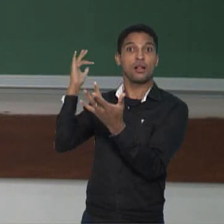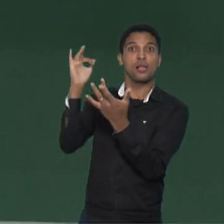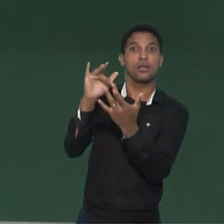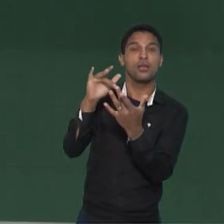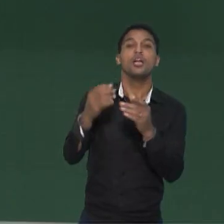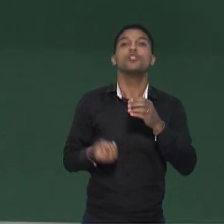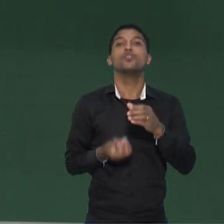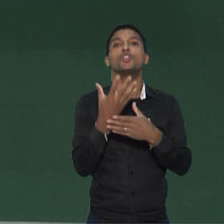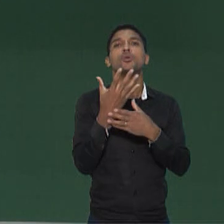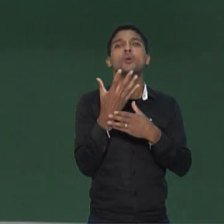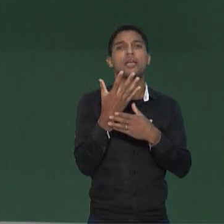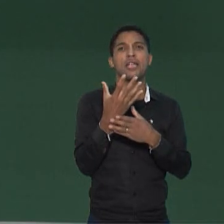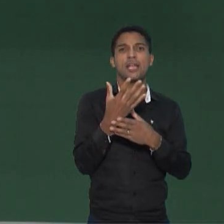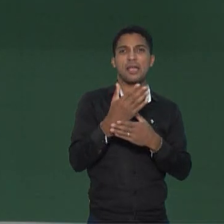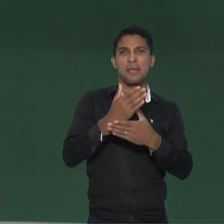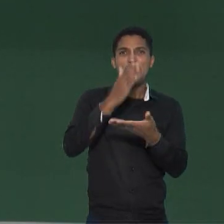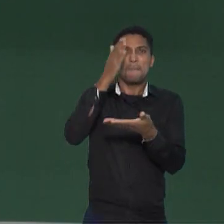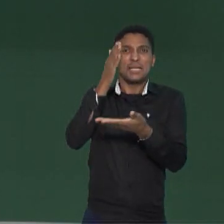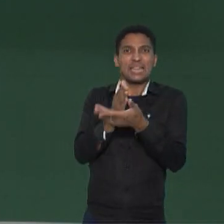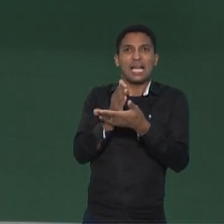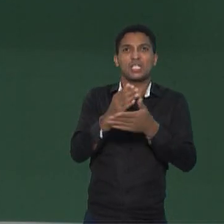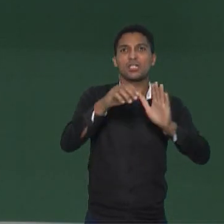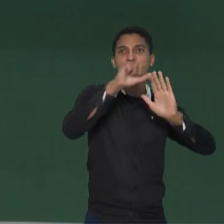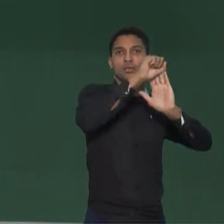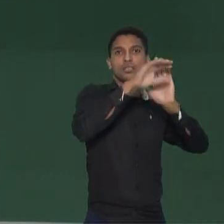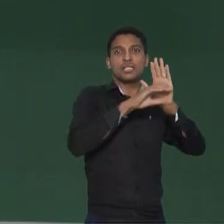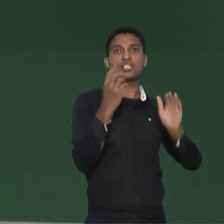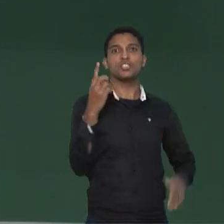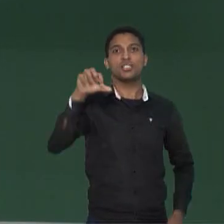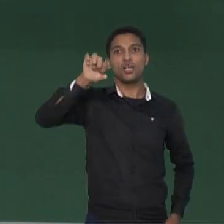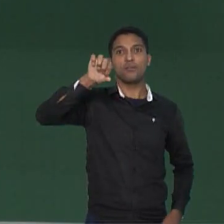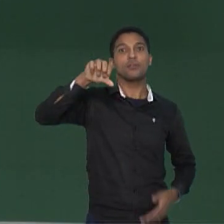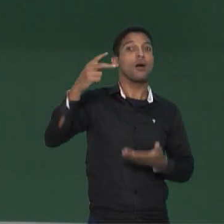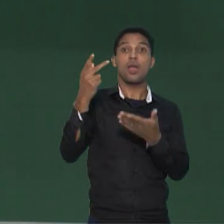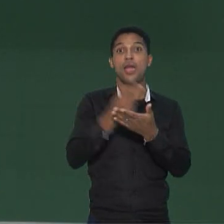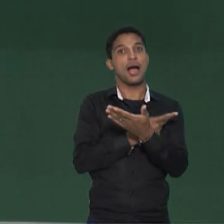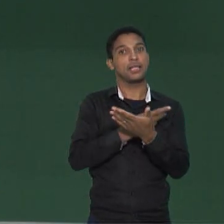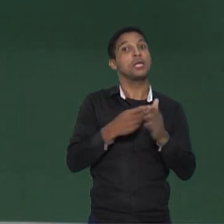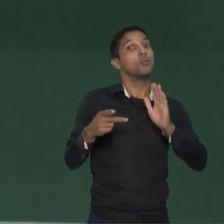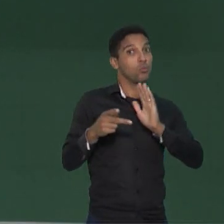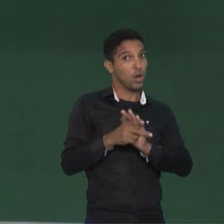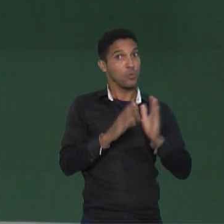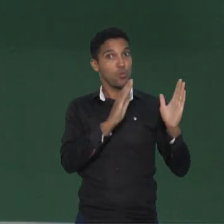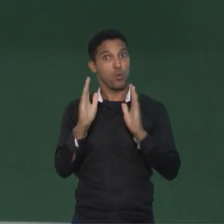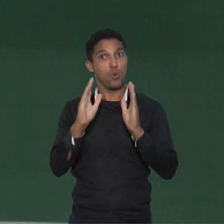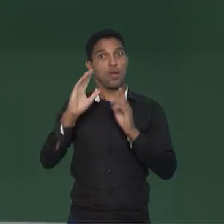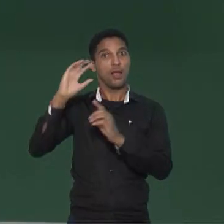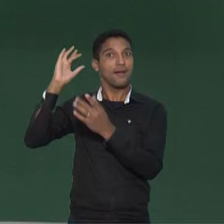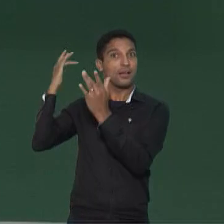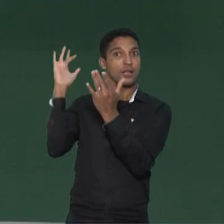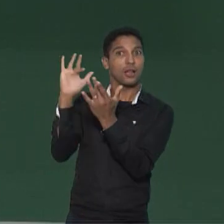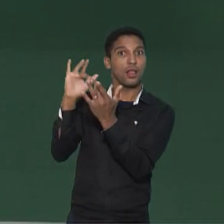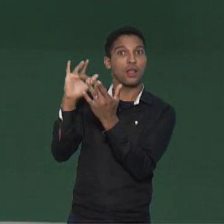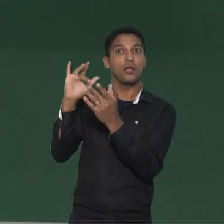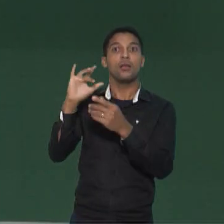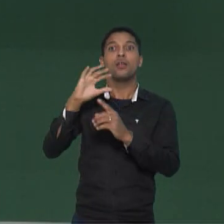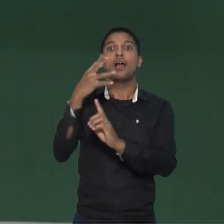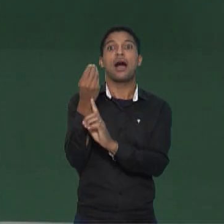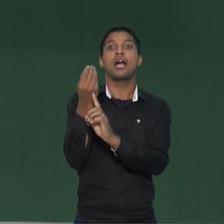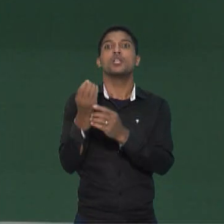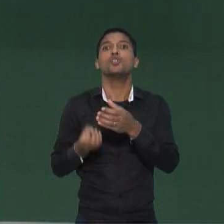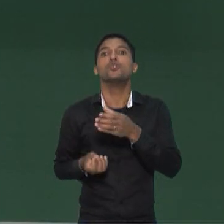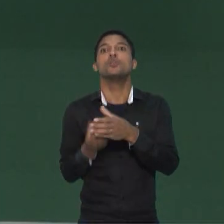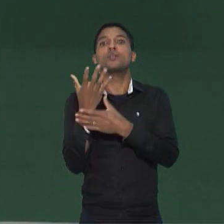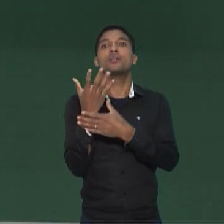século XIX? Errado, né, pessoal? Porque surgiu na segunda metade do século XVIII, tá? Imitava